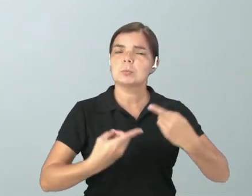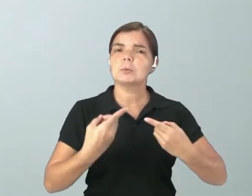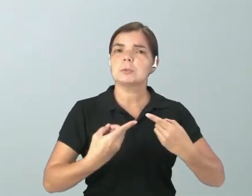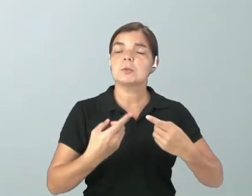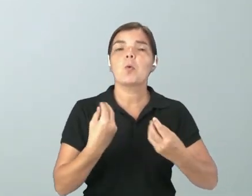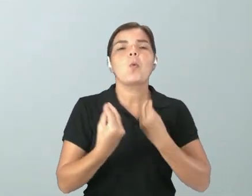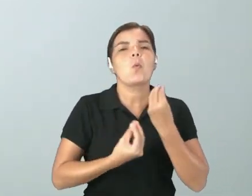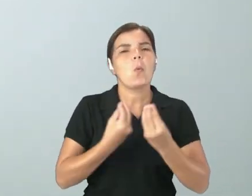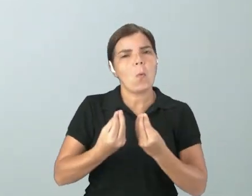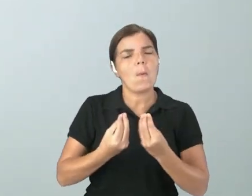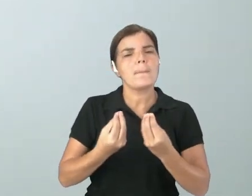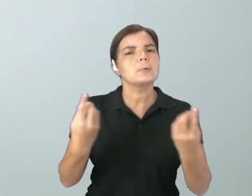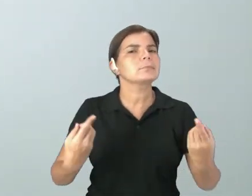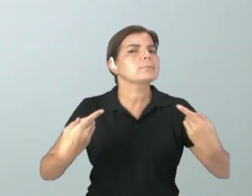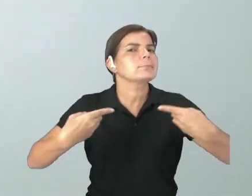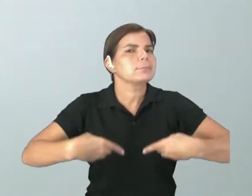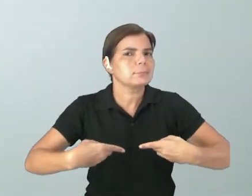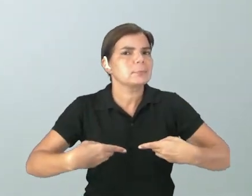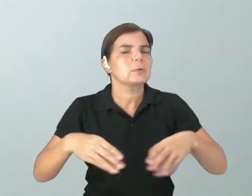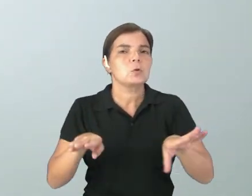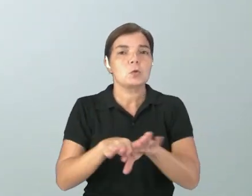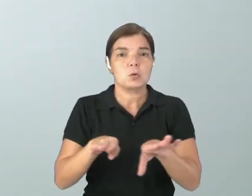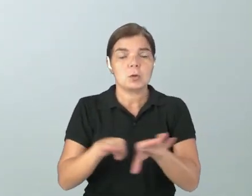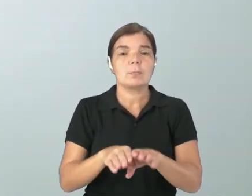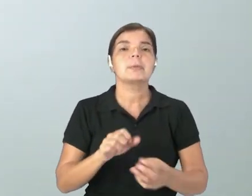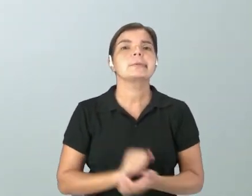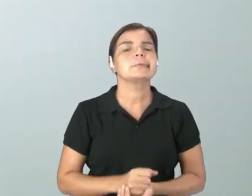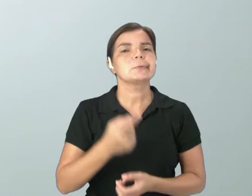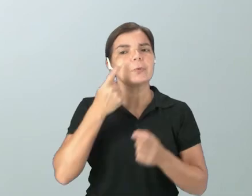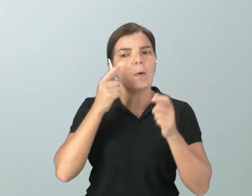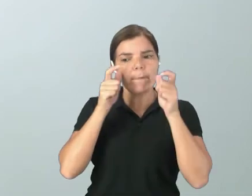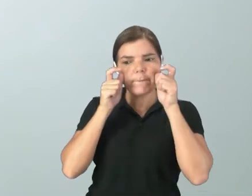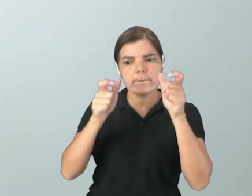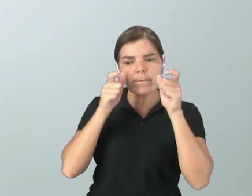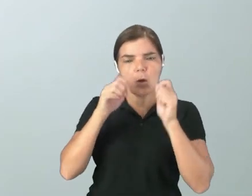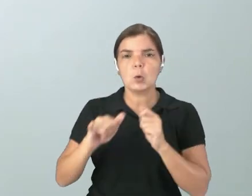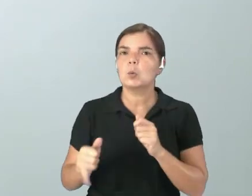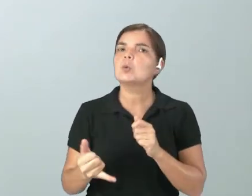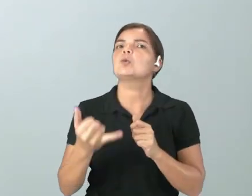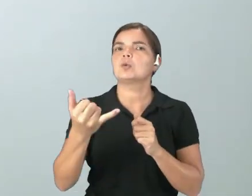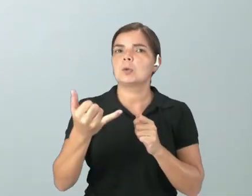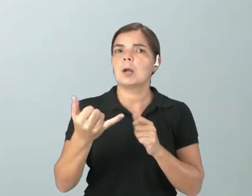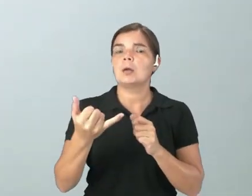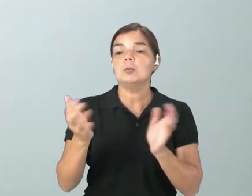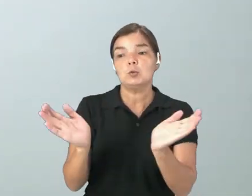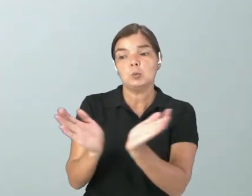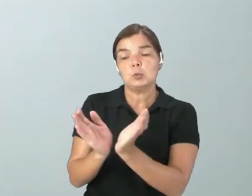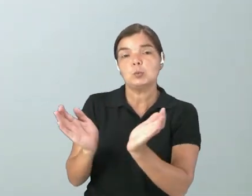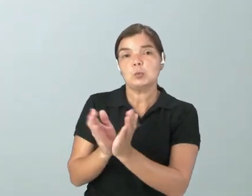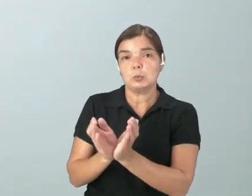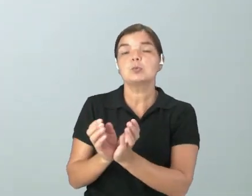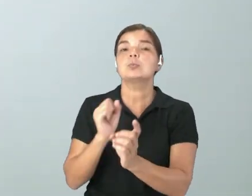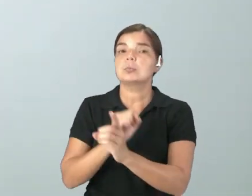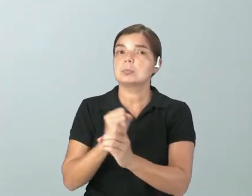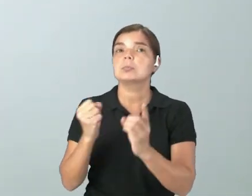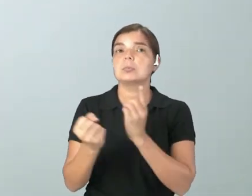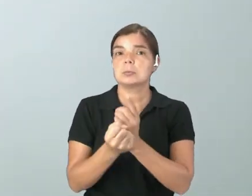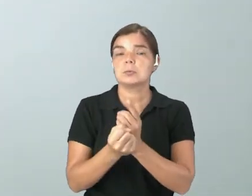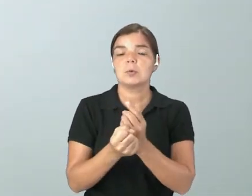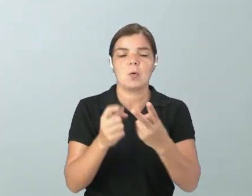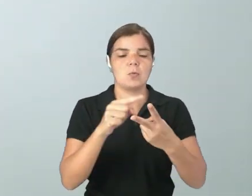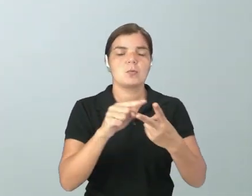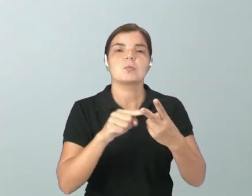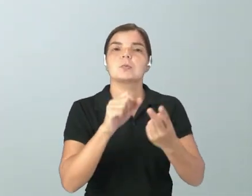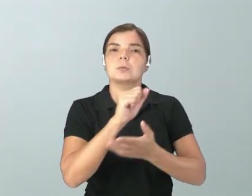de produção competitiva, esse modo de produção que só visa o lucro para uma determinada camada social. E vamos fazer